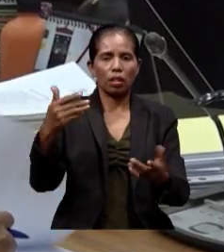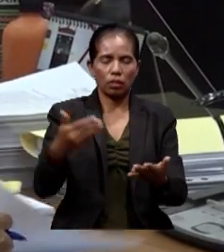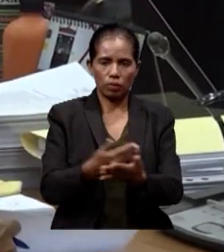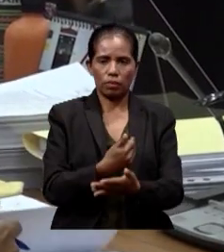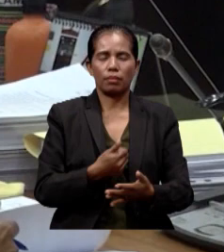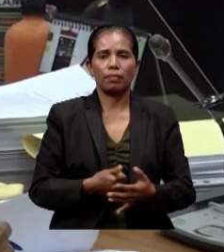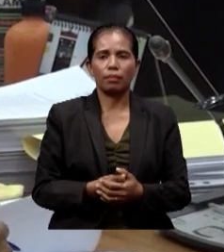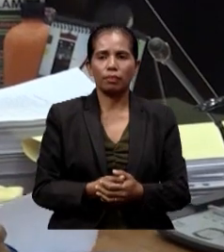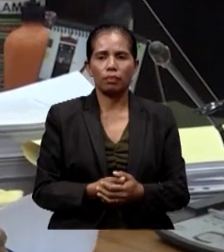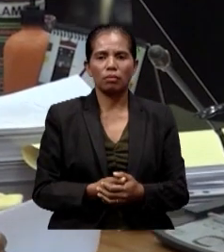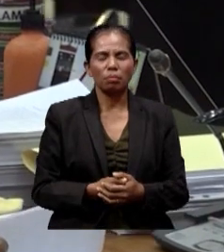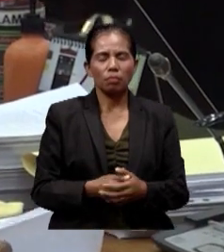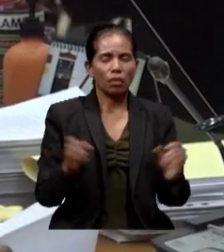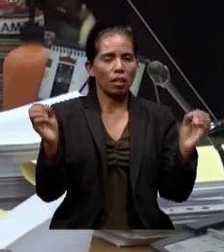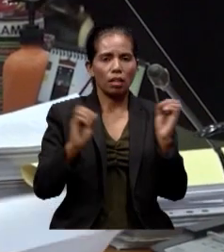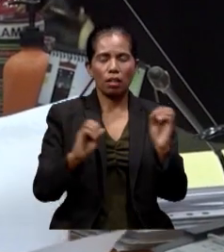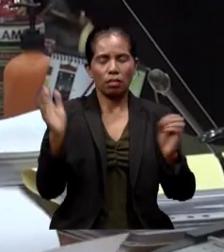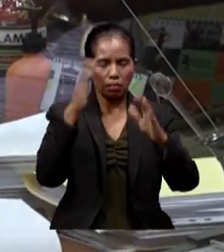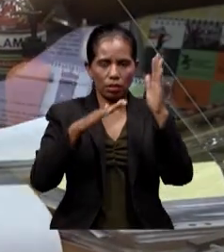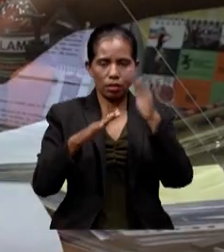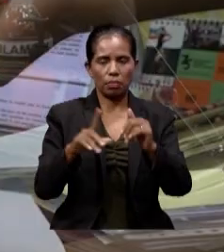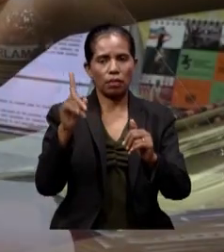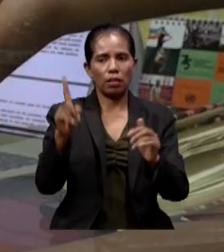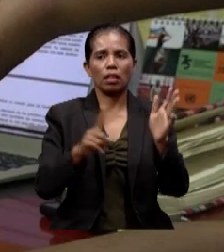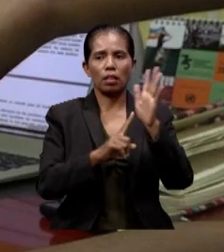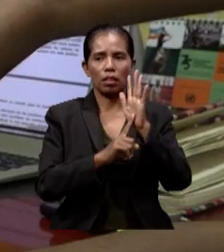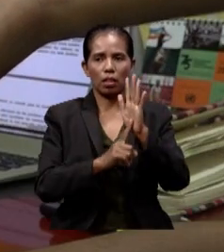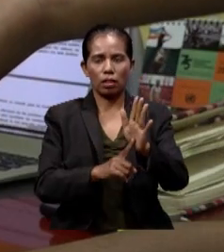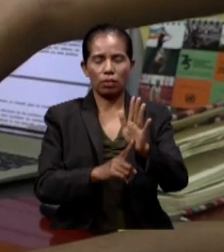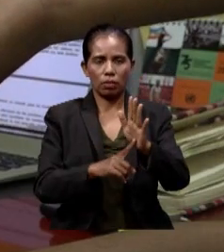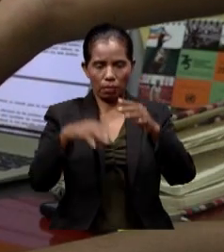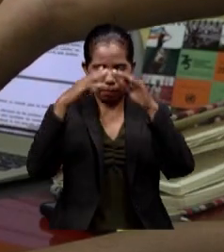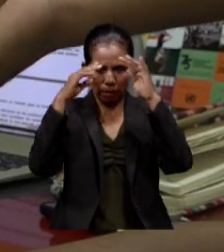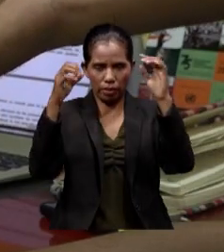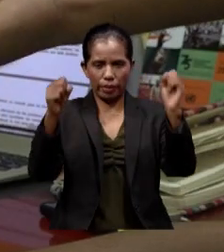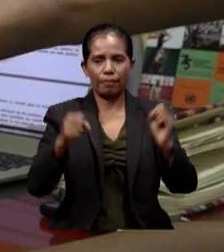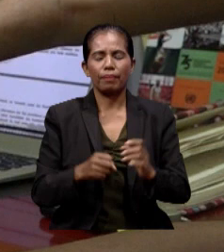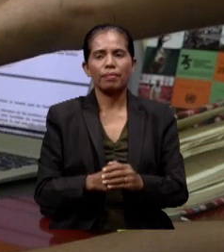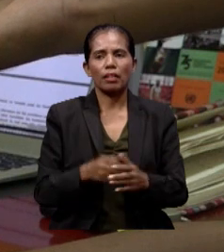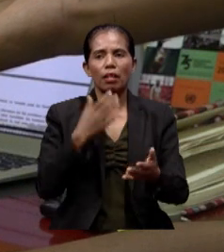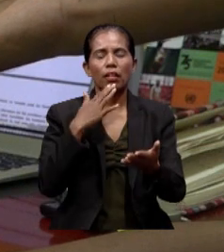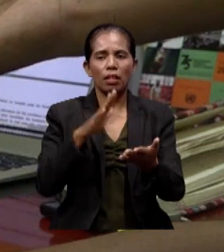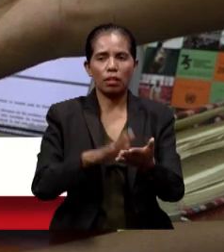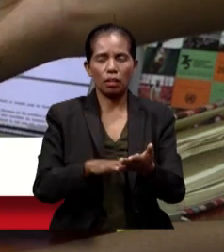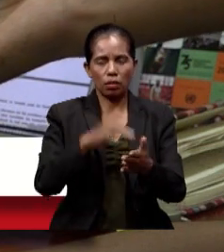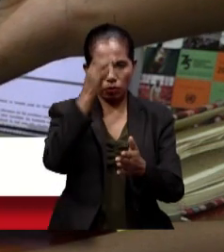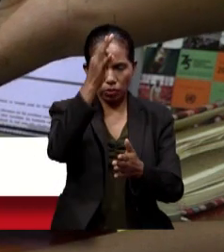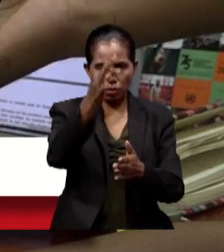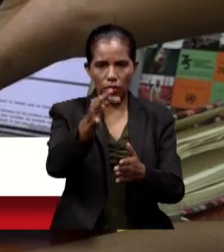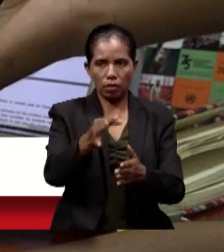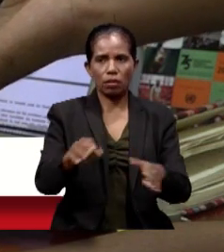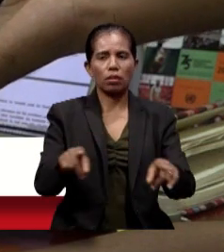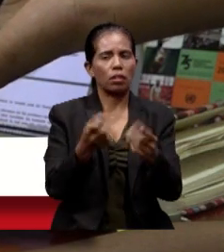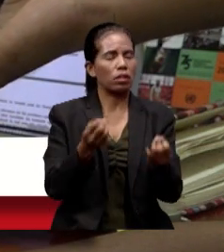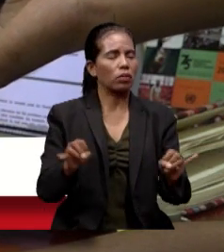ida. Também dane se a tudo presidente la diak bai futuru tamane orsi in song